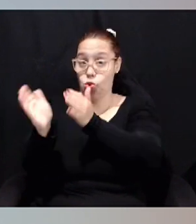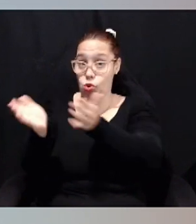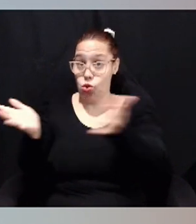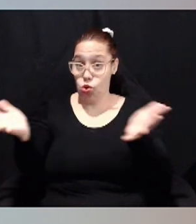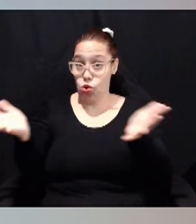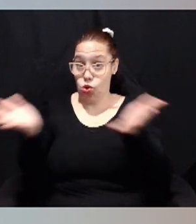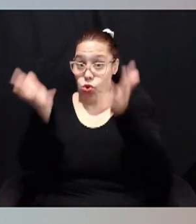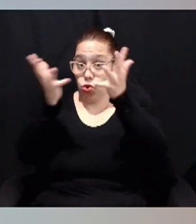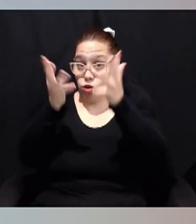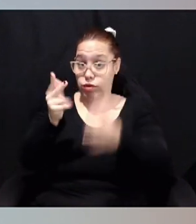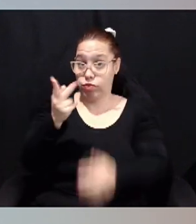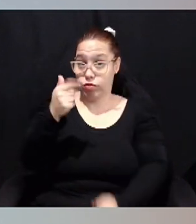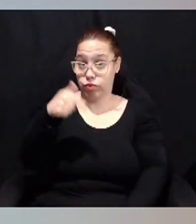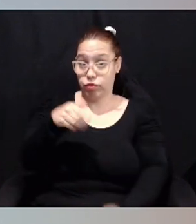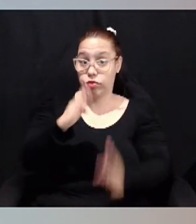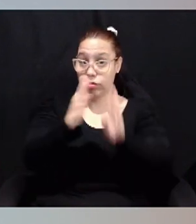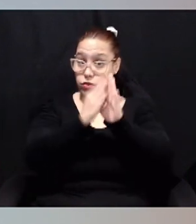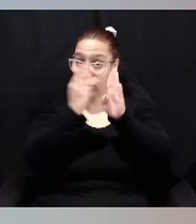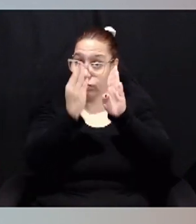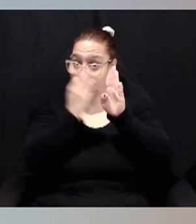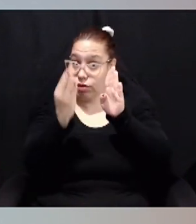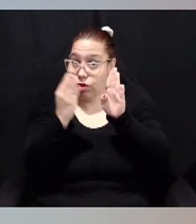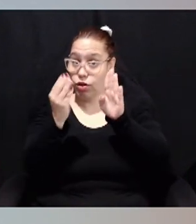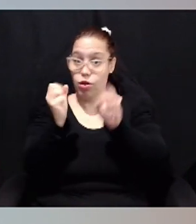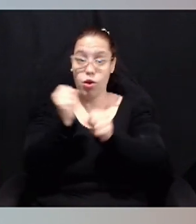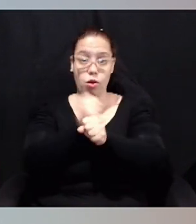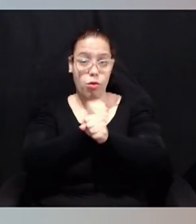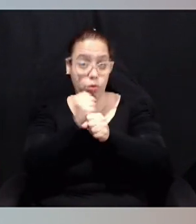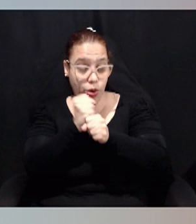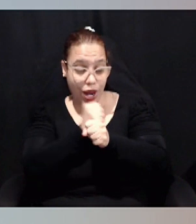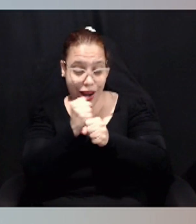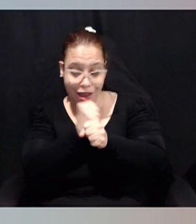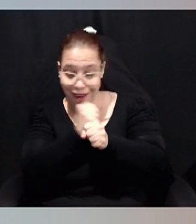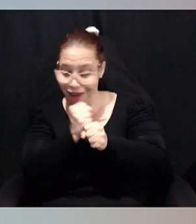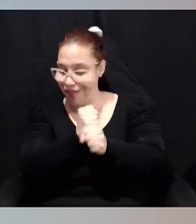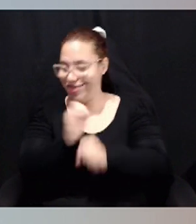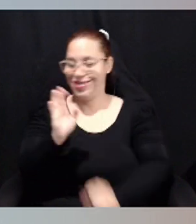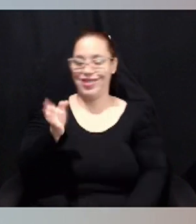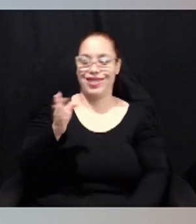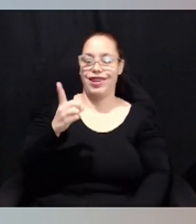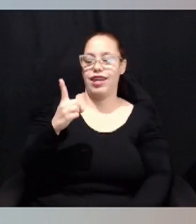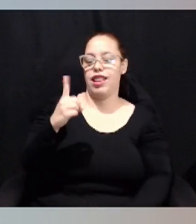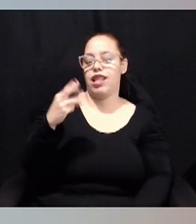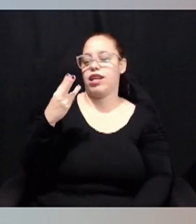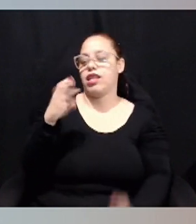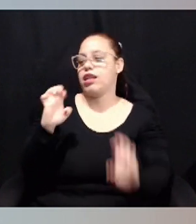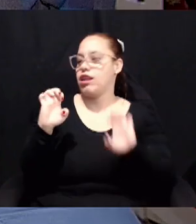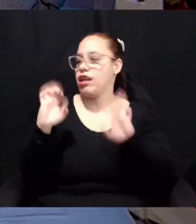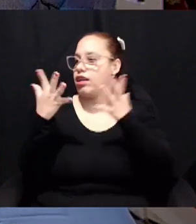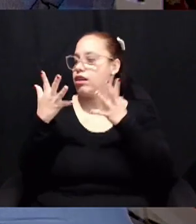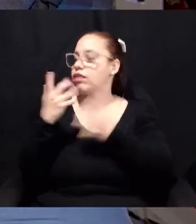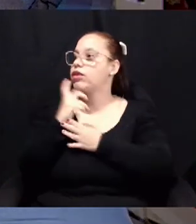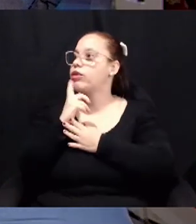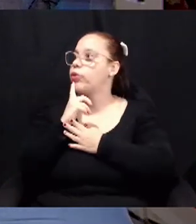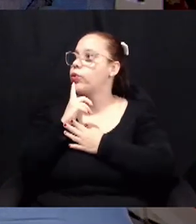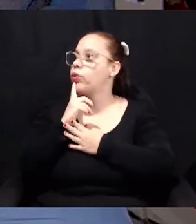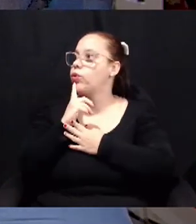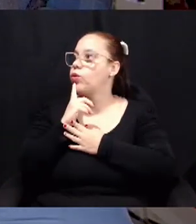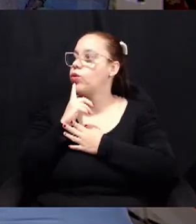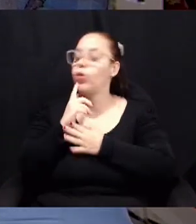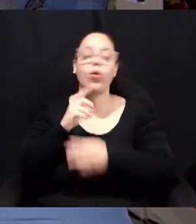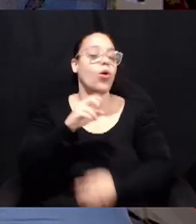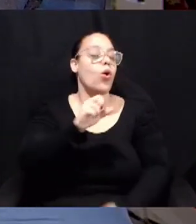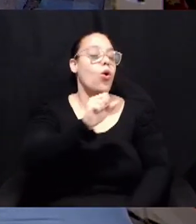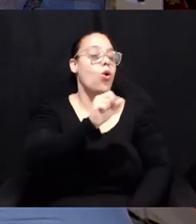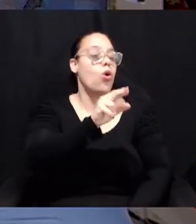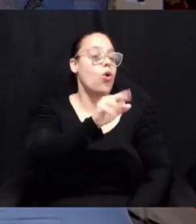quadrinhos na biblioteca por anos, assim, acho que já vai ser a 13ª edição, se eu não me engano. A Suzy é um